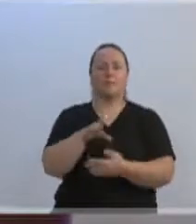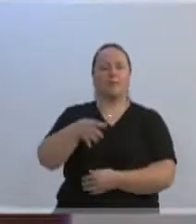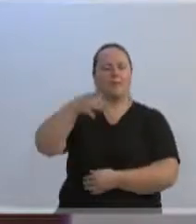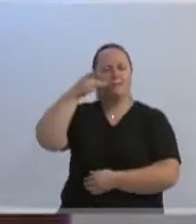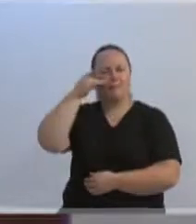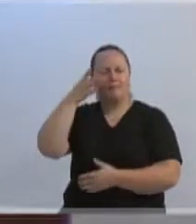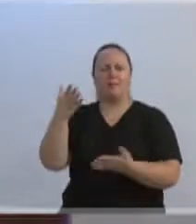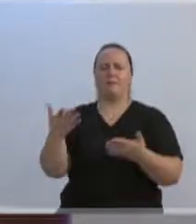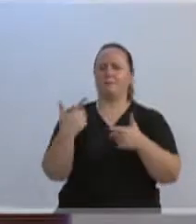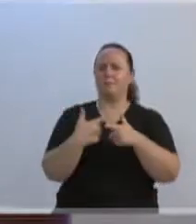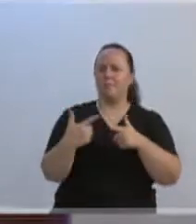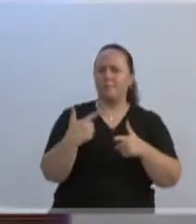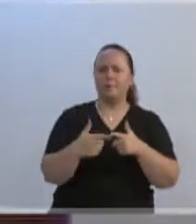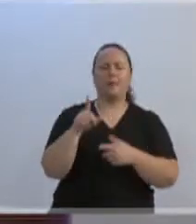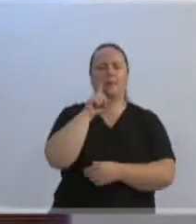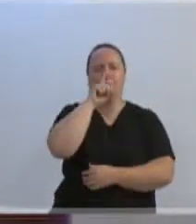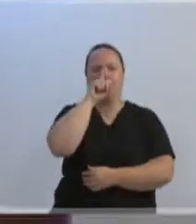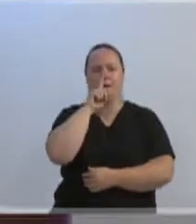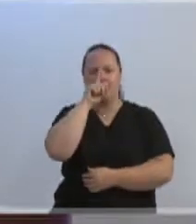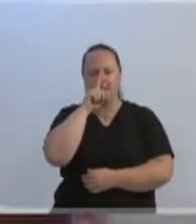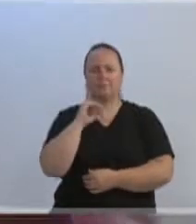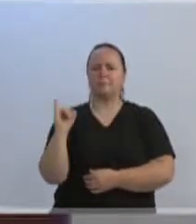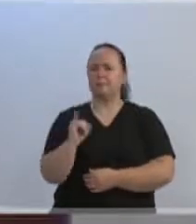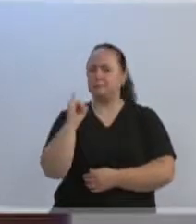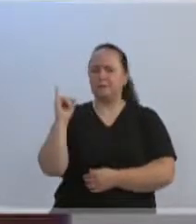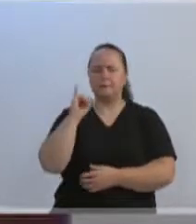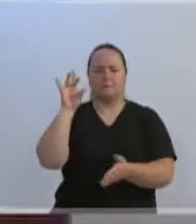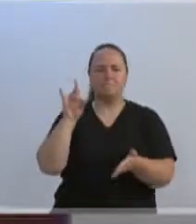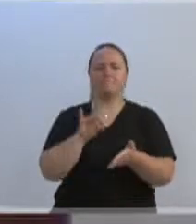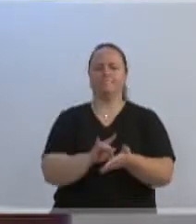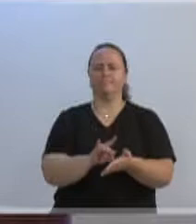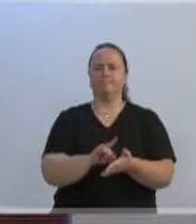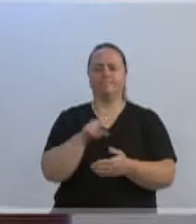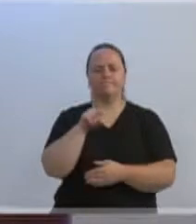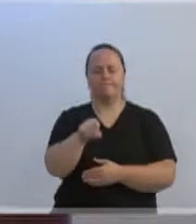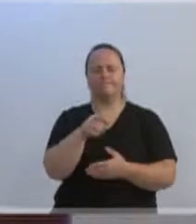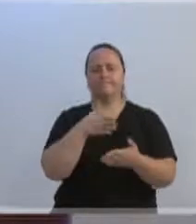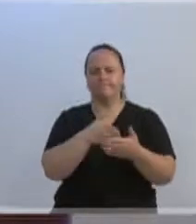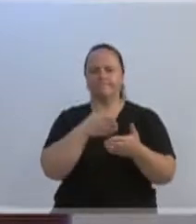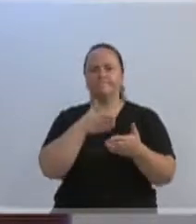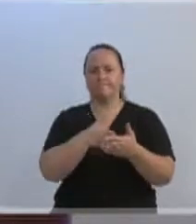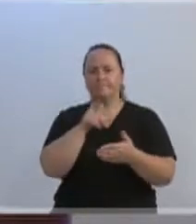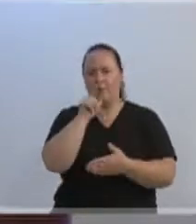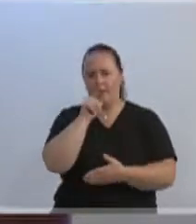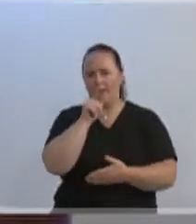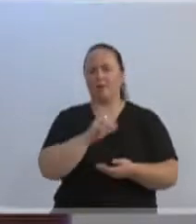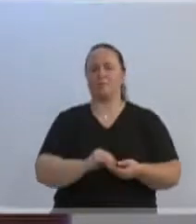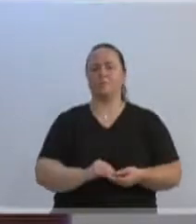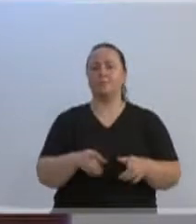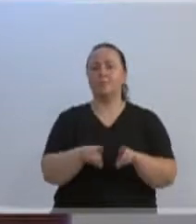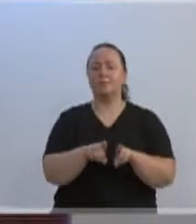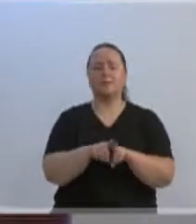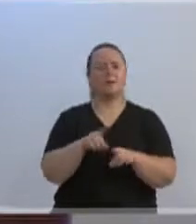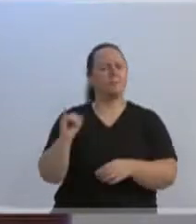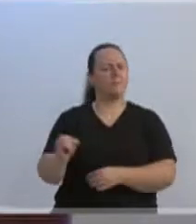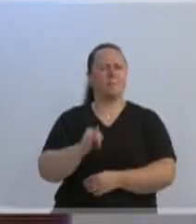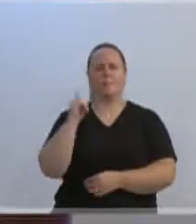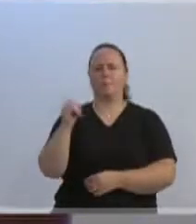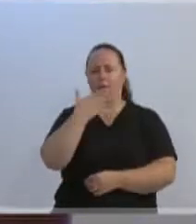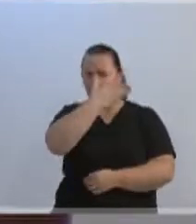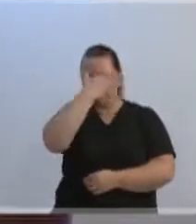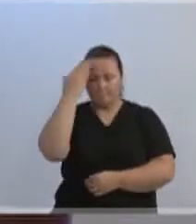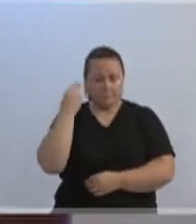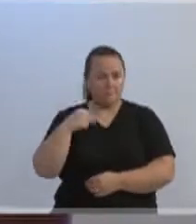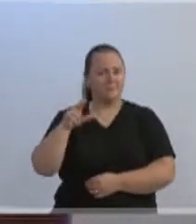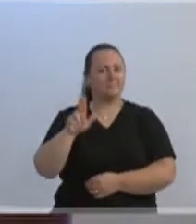problemática dos riscos da importância da relevância daquela barragem e acima de tudo para que não caia no esquecimento novamente